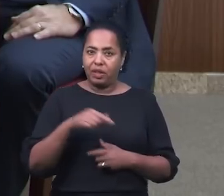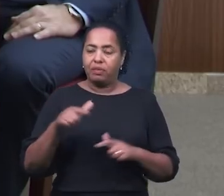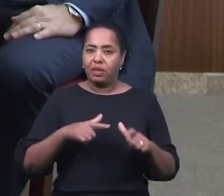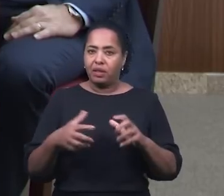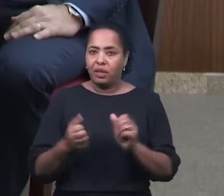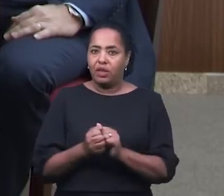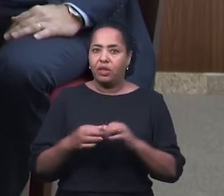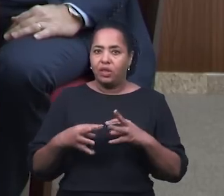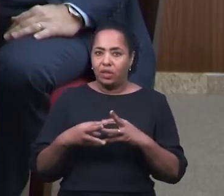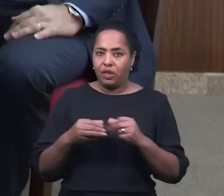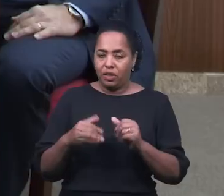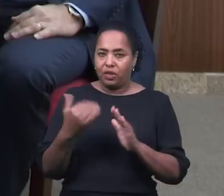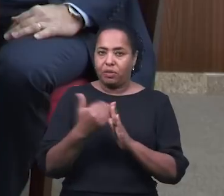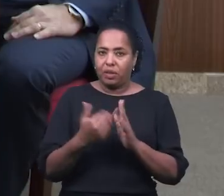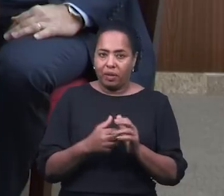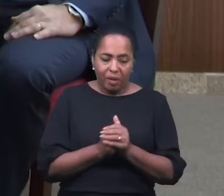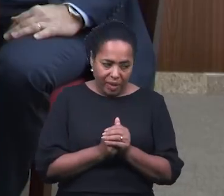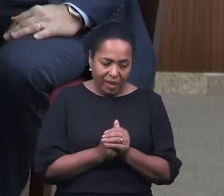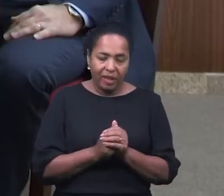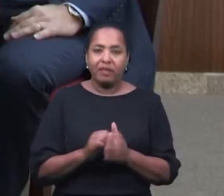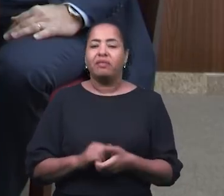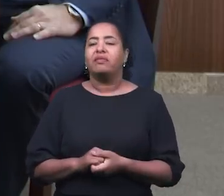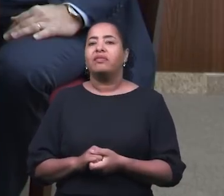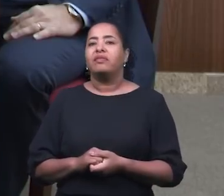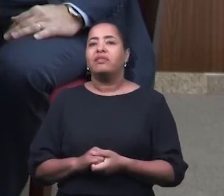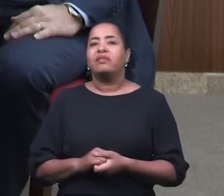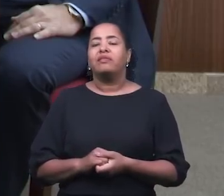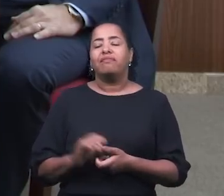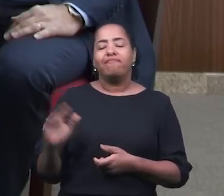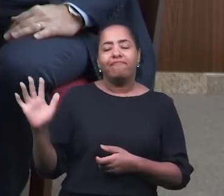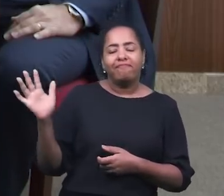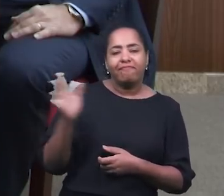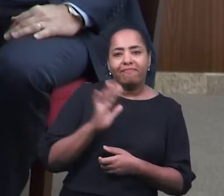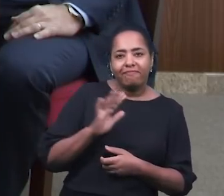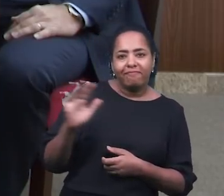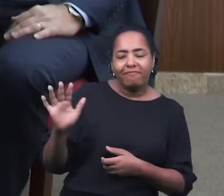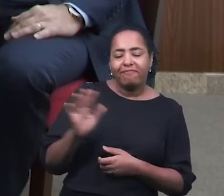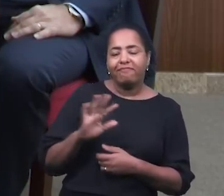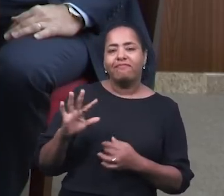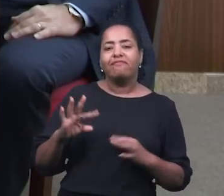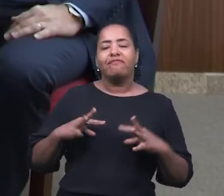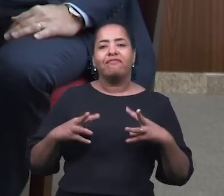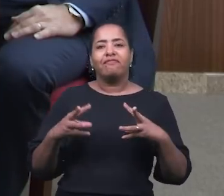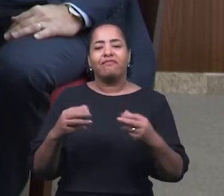vai trabalhar conosco em todo o programa. Amém? Nos despedimos de